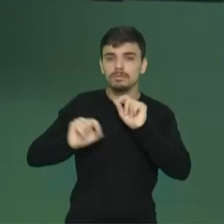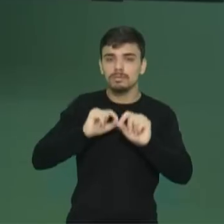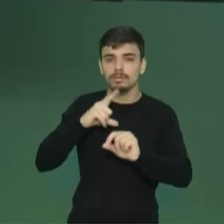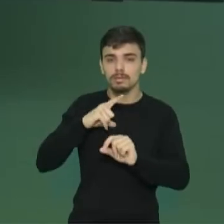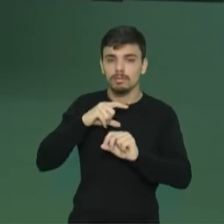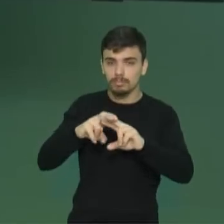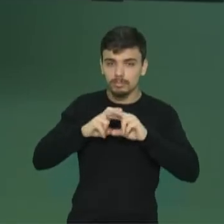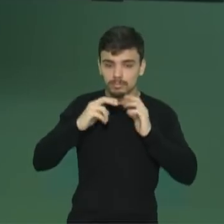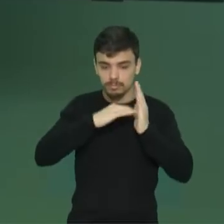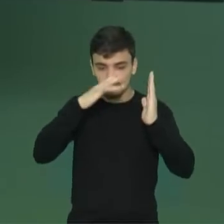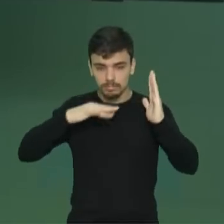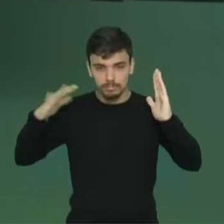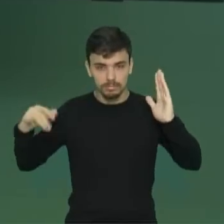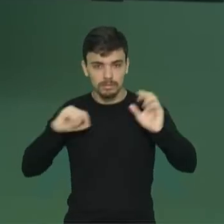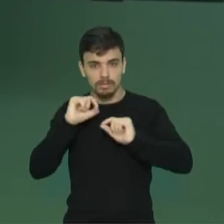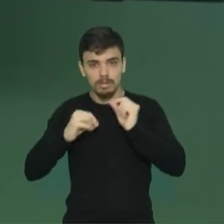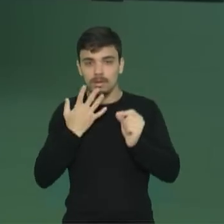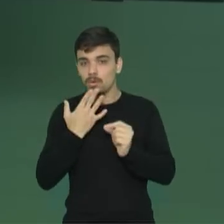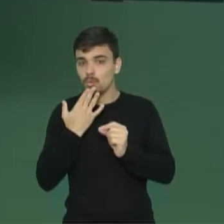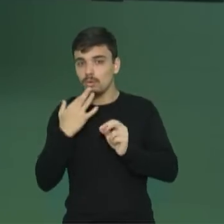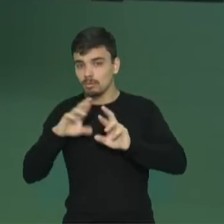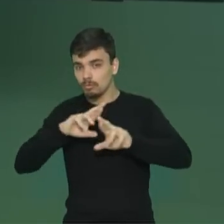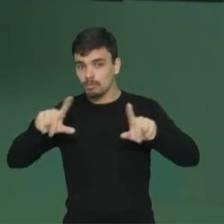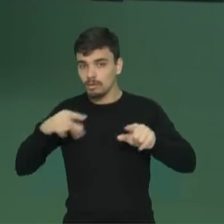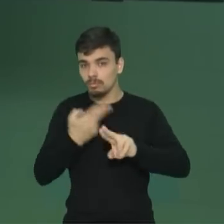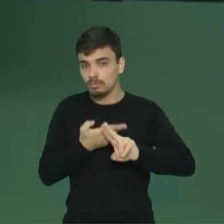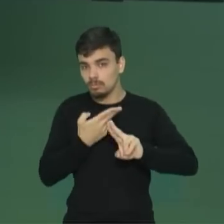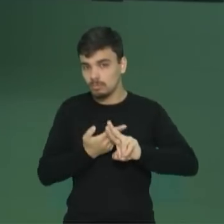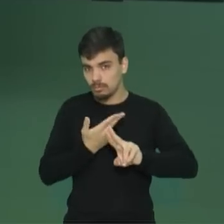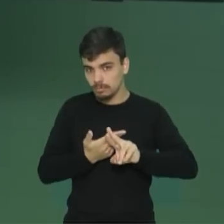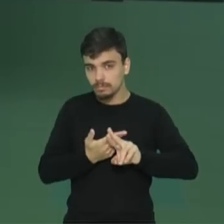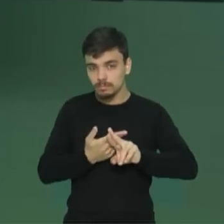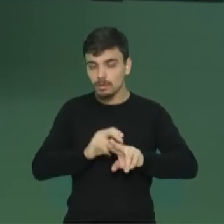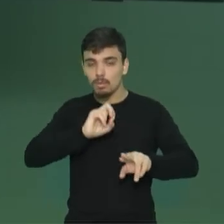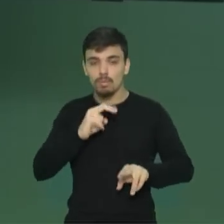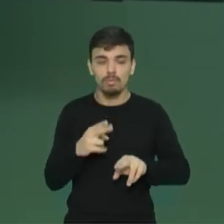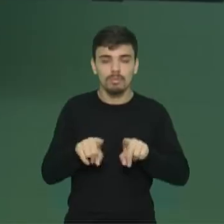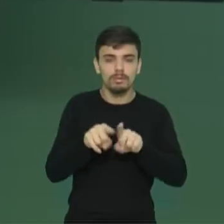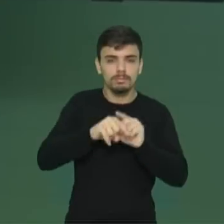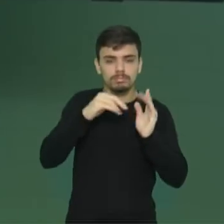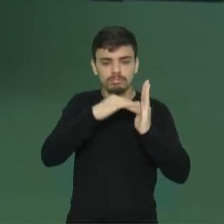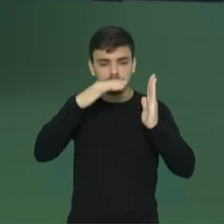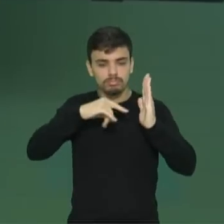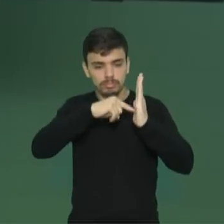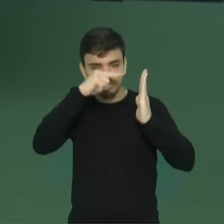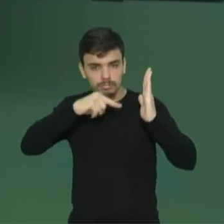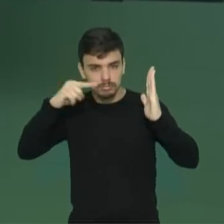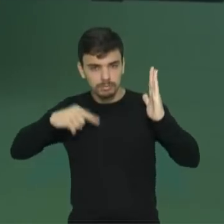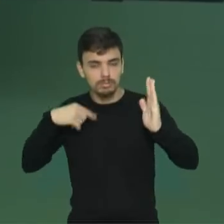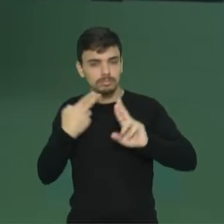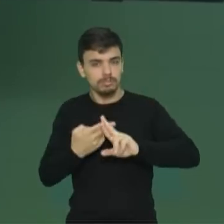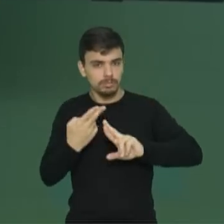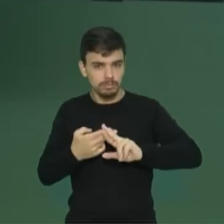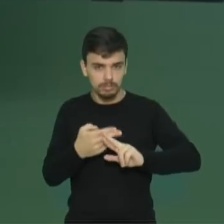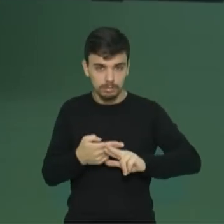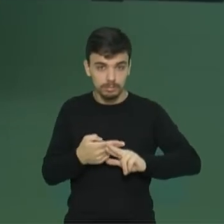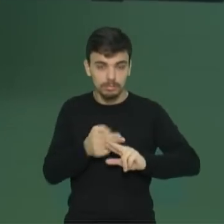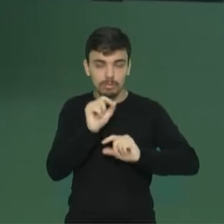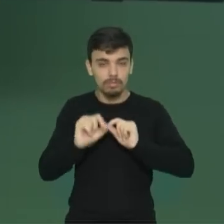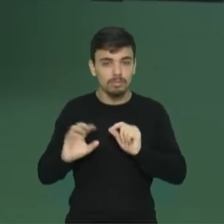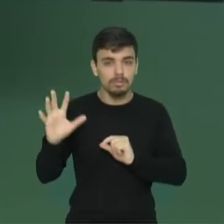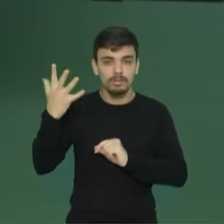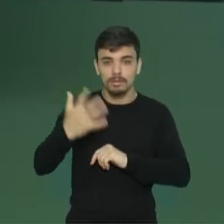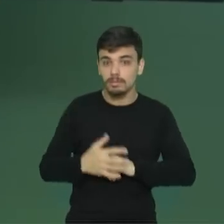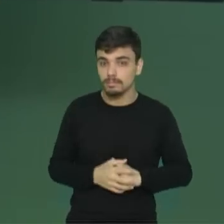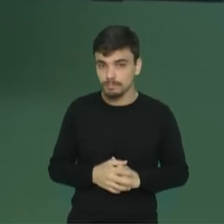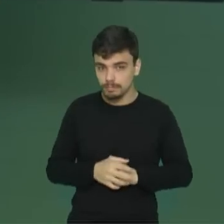caso das ondas são cores diferentes que nós utilizamos, ou seja, frequências diferentes que nós utilizamos, o que nós vamos